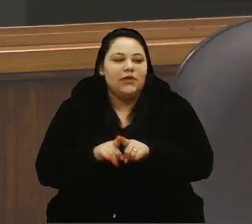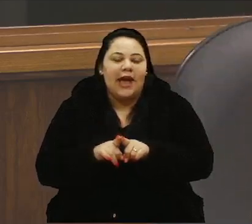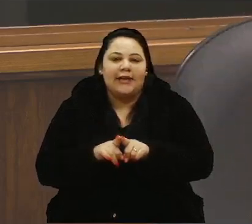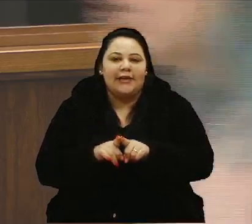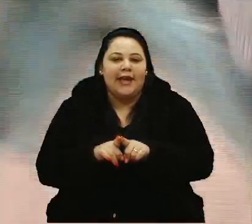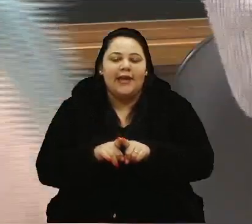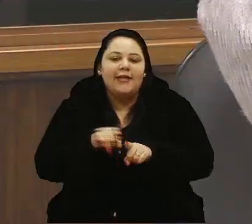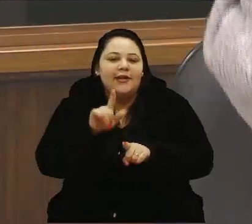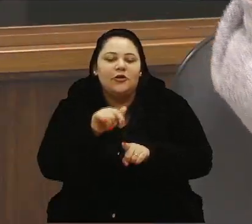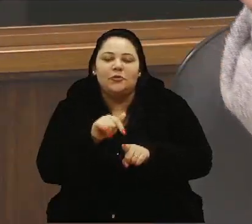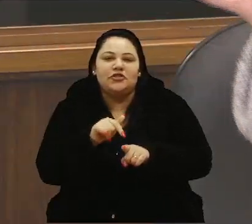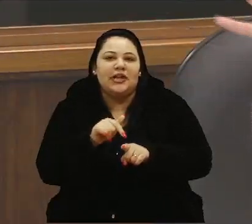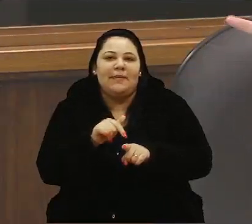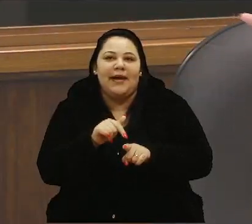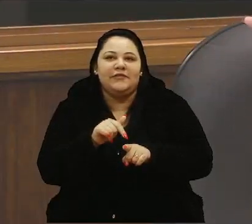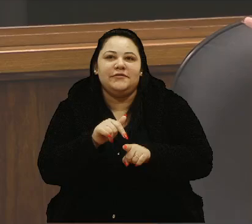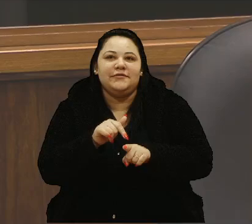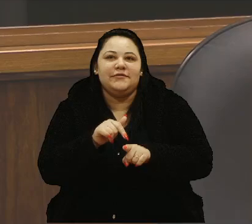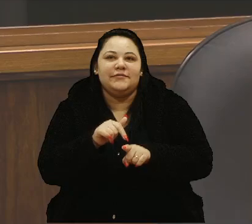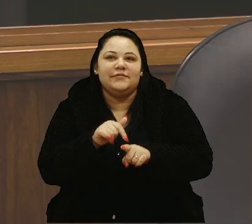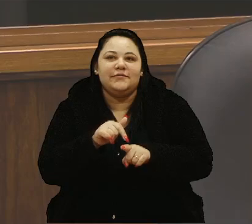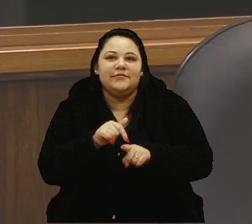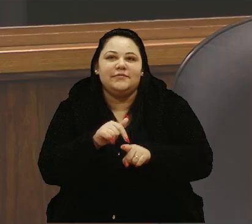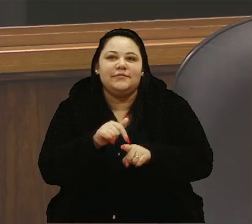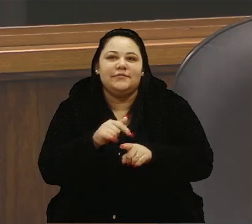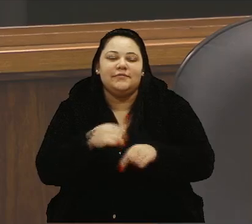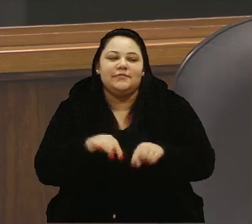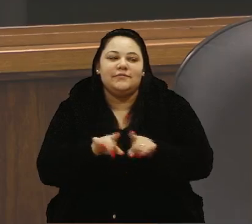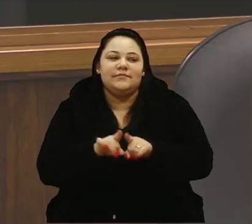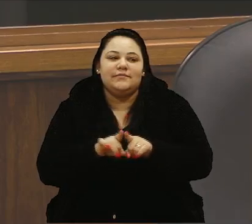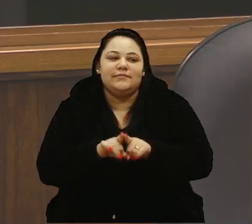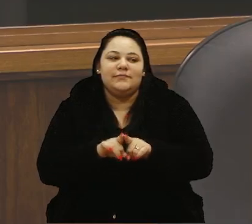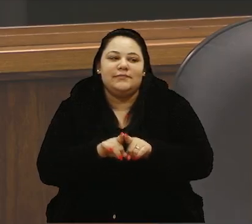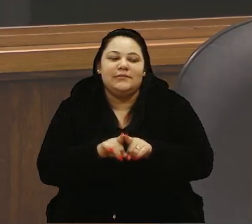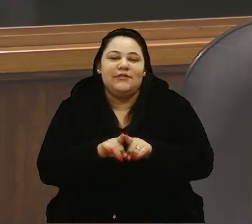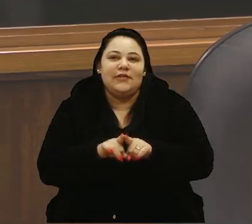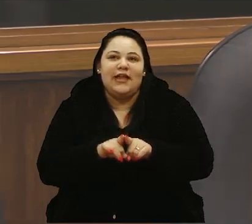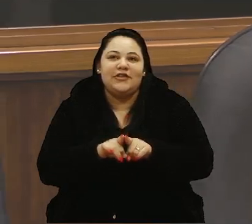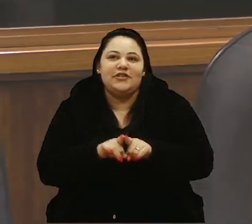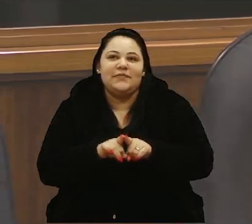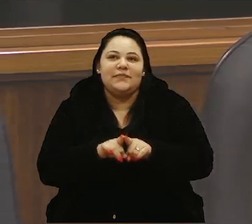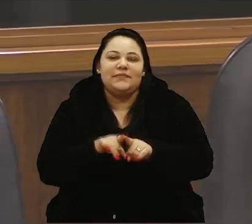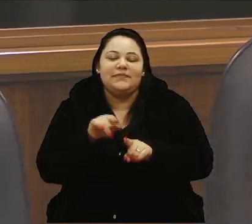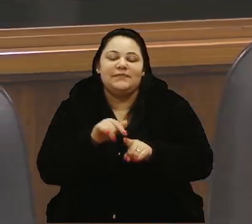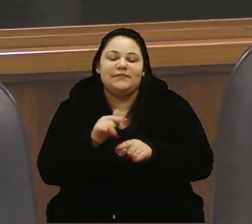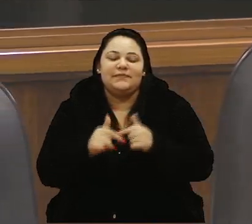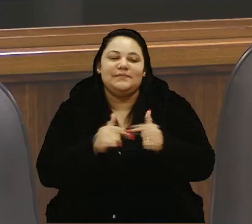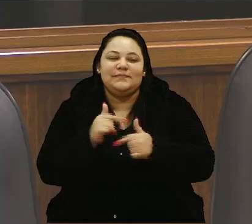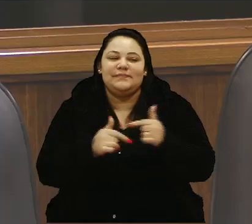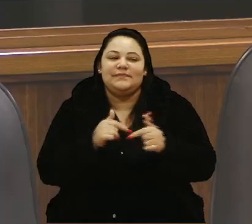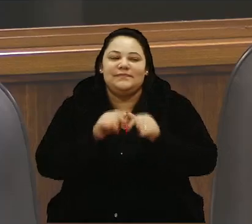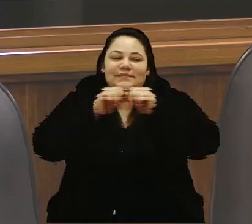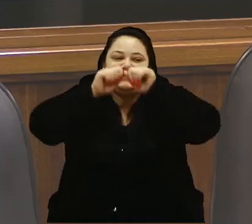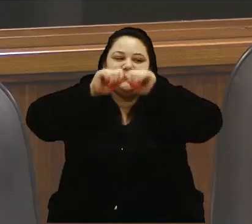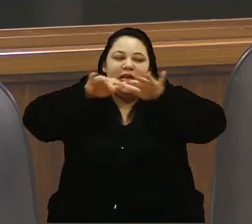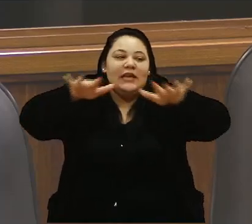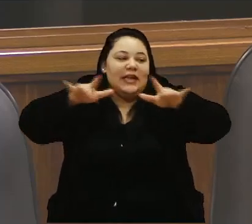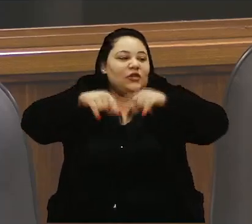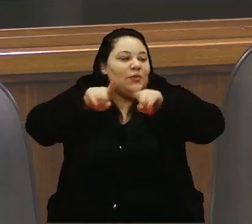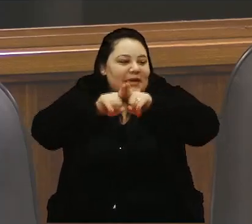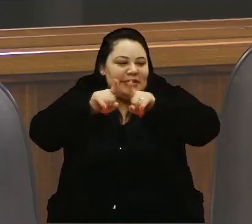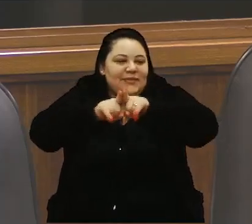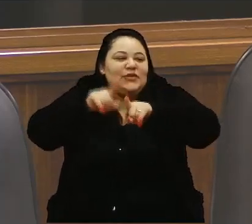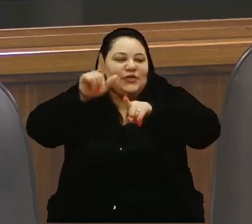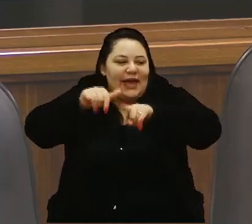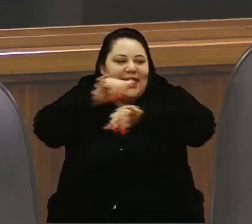que está de forma abstrata, mas a gente está cobrando algo que estava em material de campanha, que estava nas promessas,